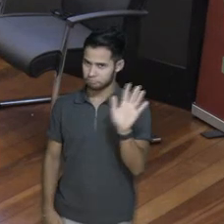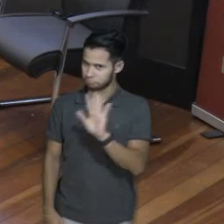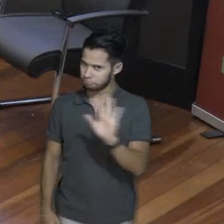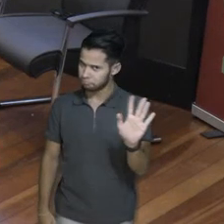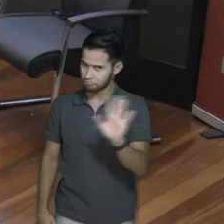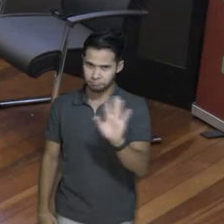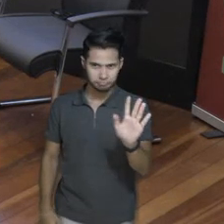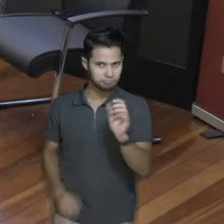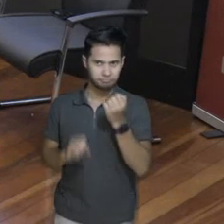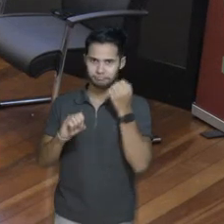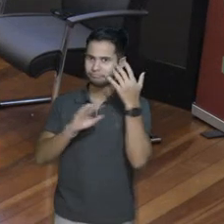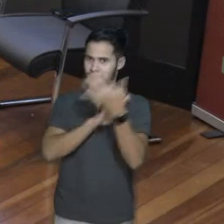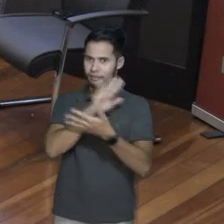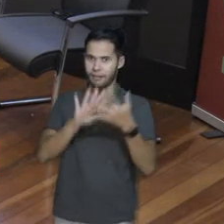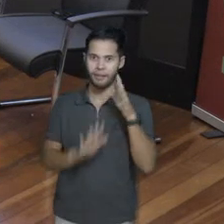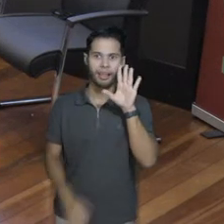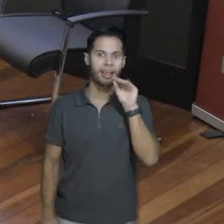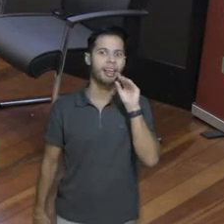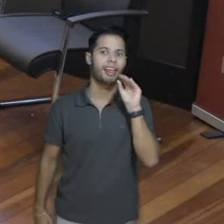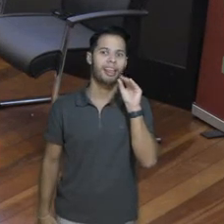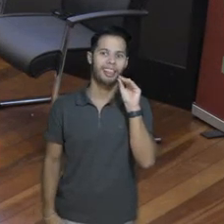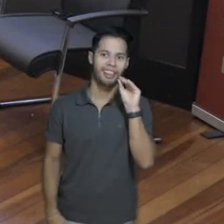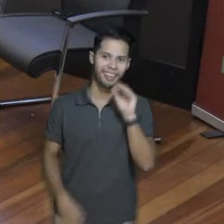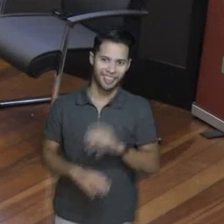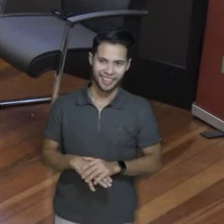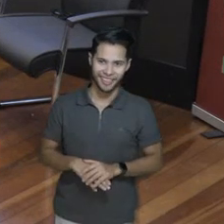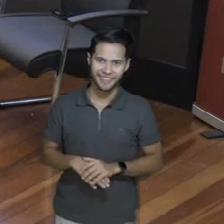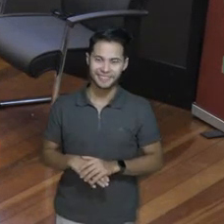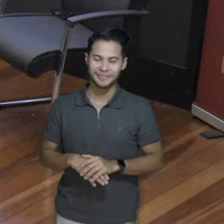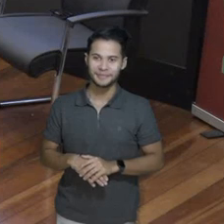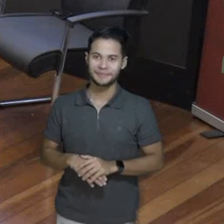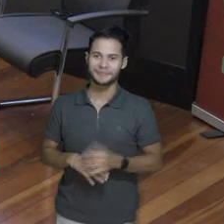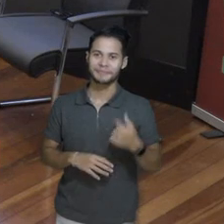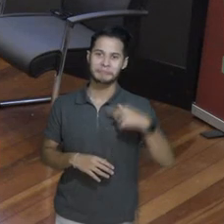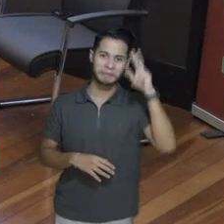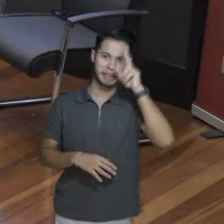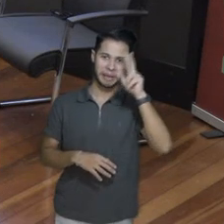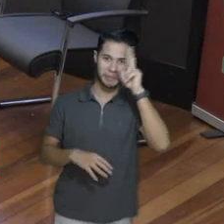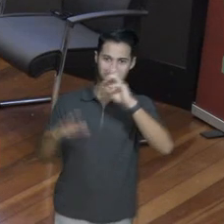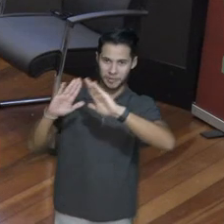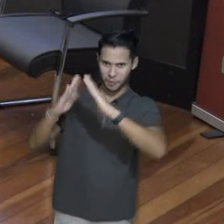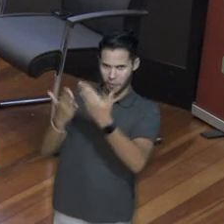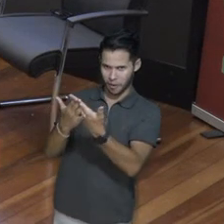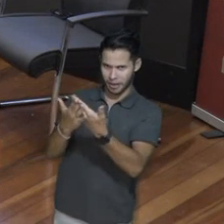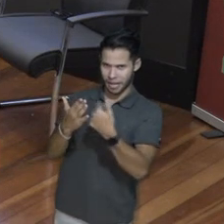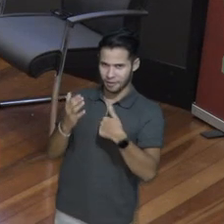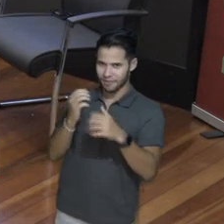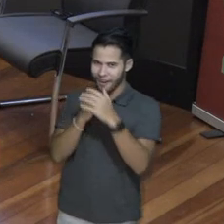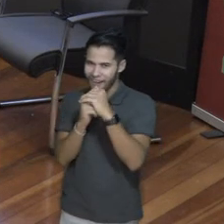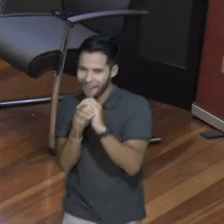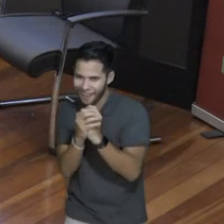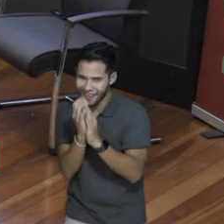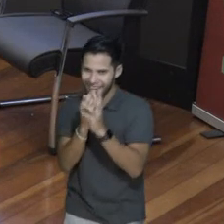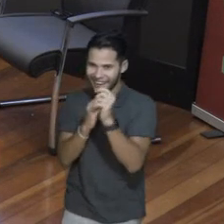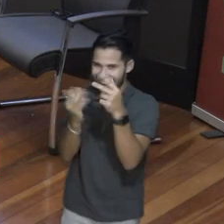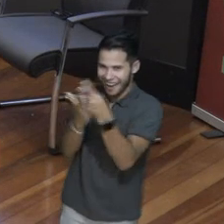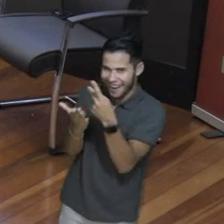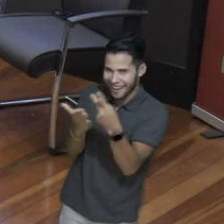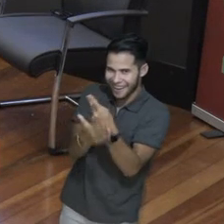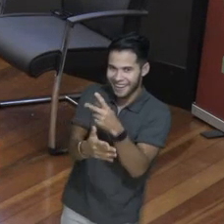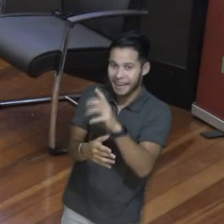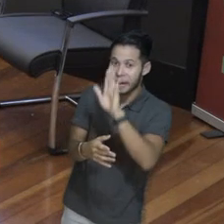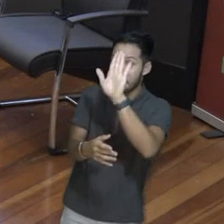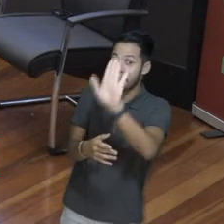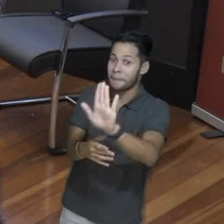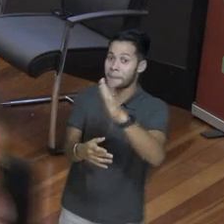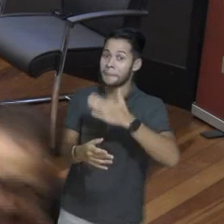me calei Eu lembro que eu aprontava no colégio aprontava bastante só que paraa surpresa